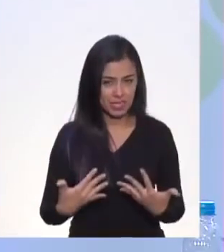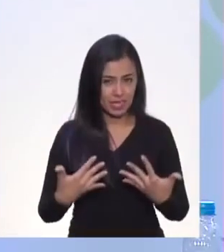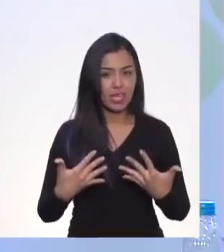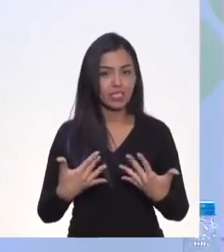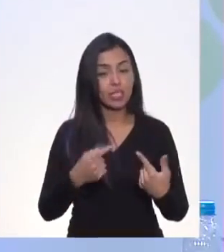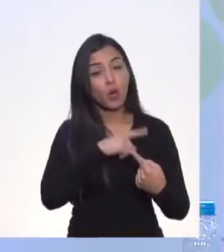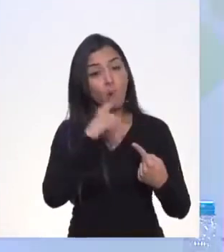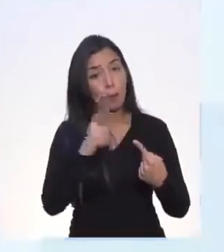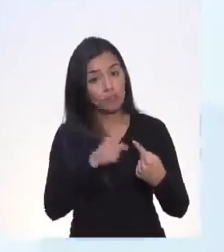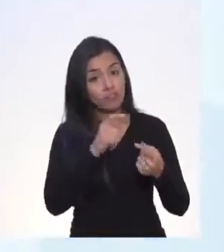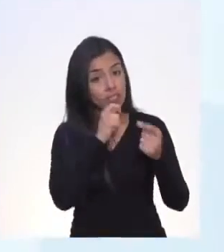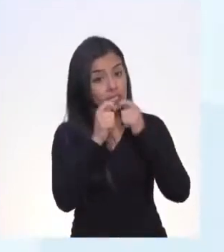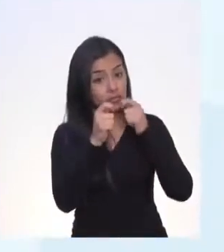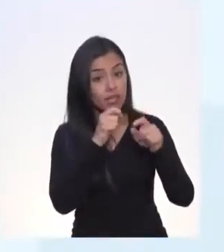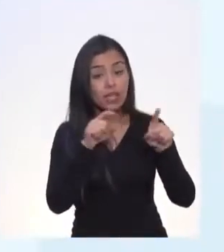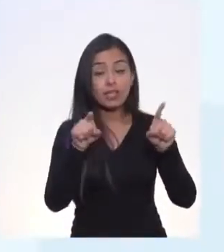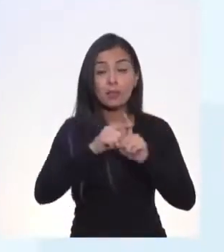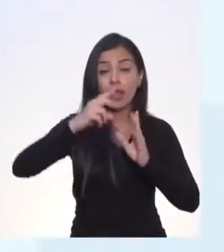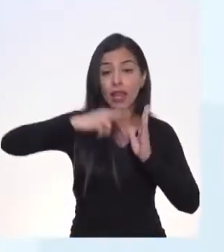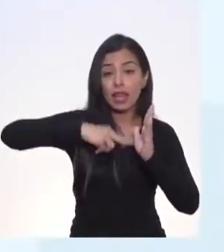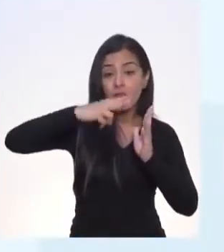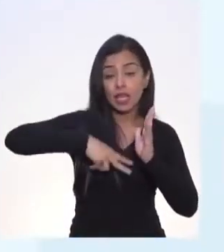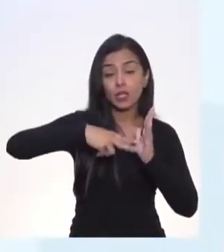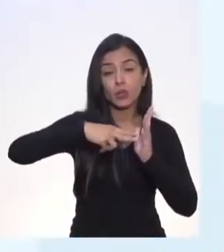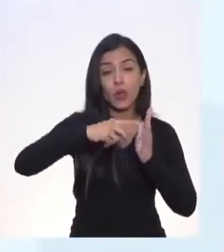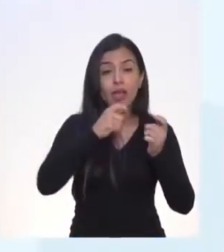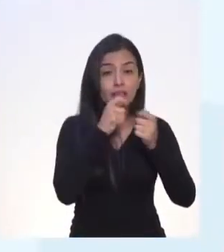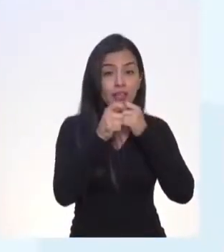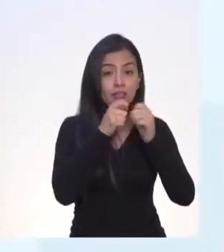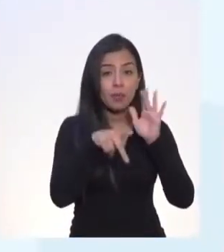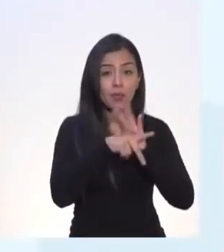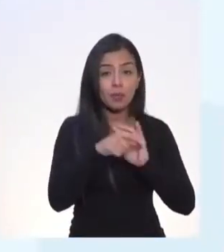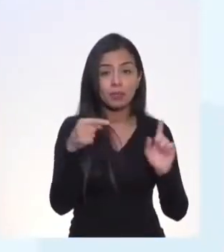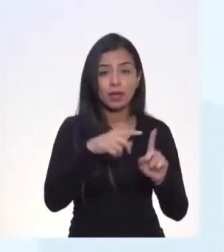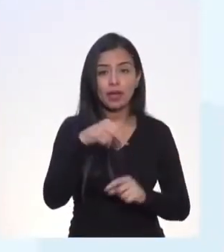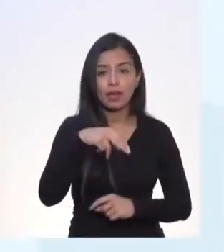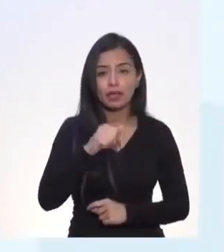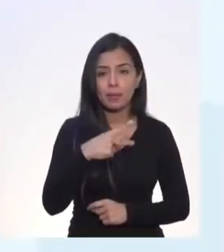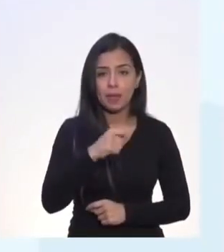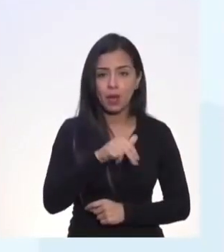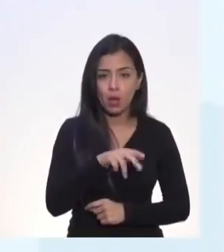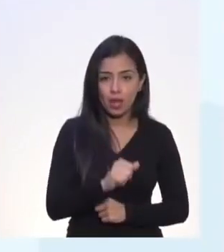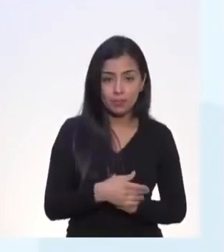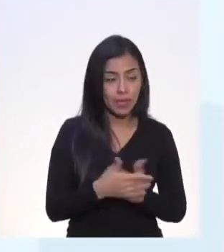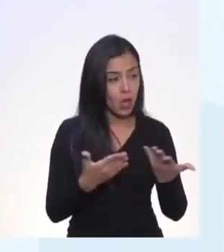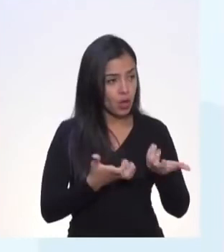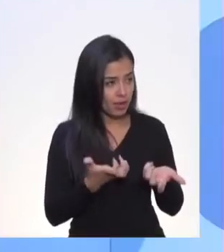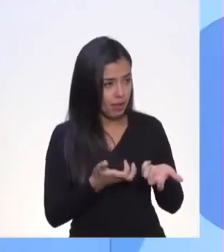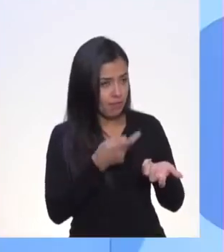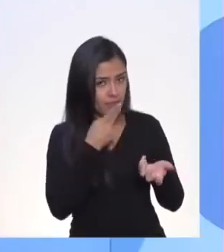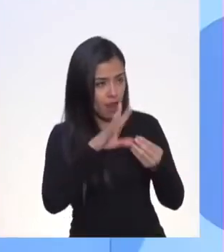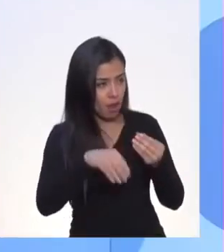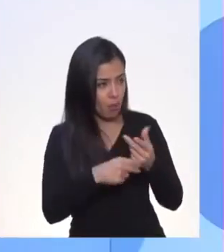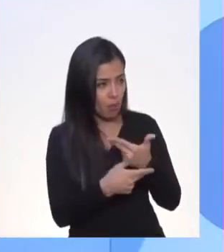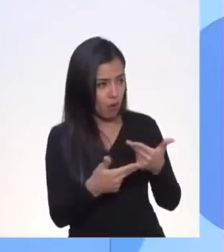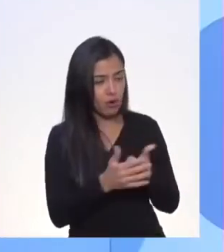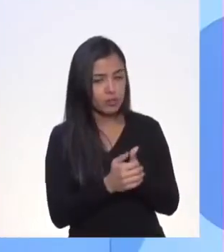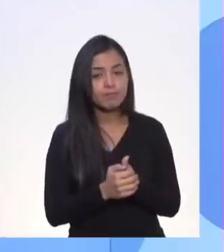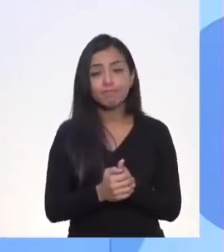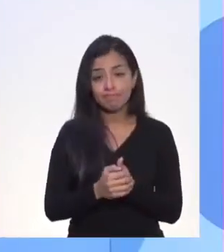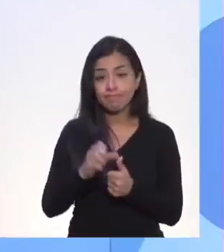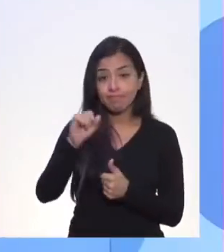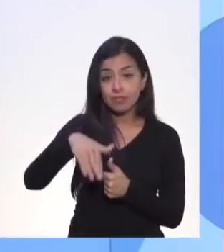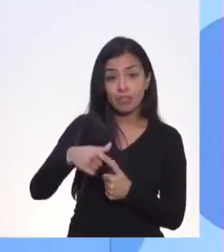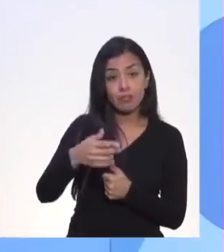função da entrevista, e lemos aqui a entrevista da Ana Paula. Agora, professor Mauro, tem alguma coisa para falar? Sim, para que